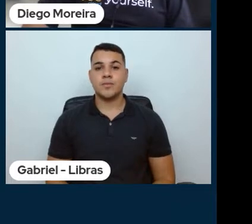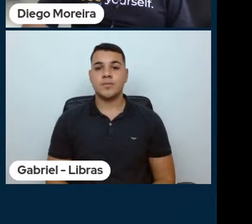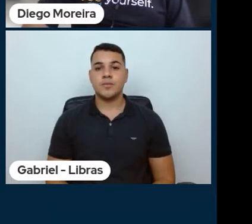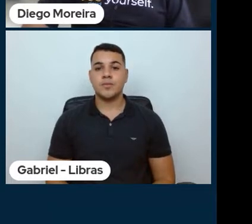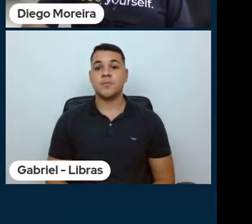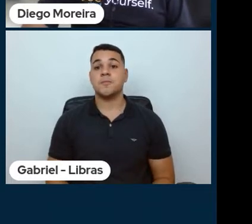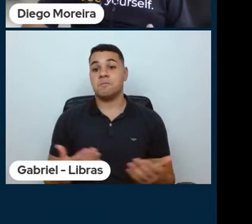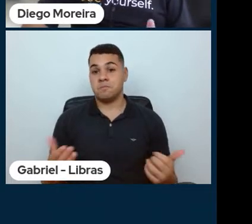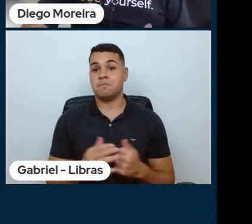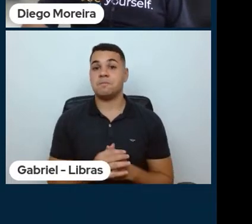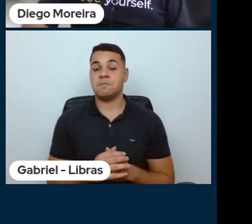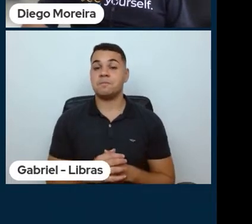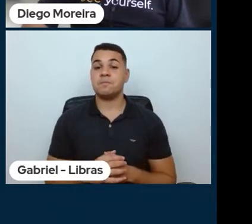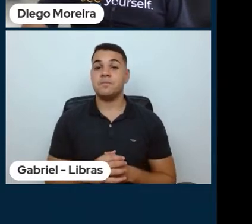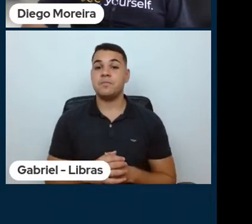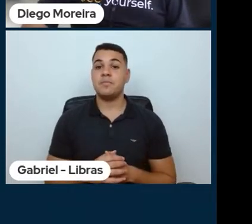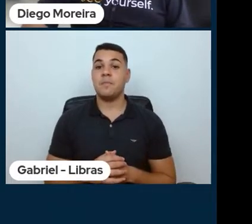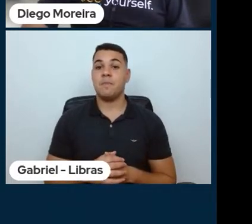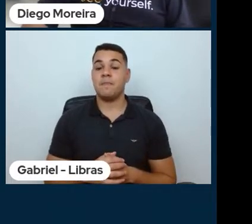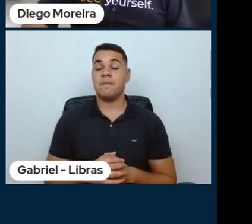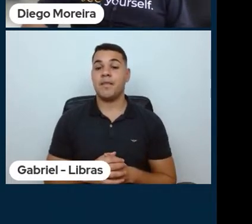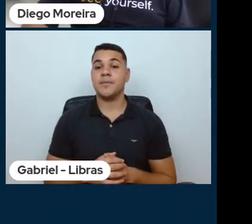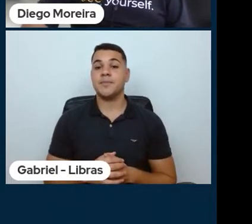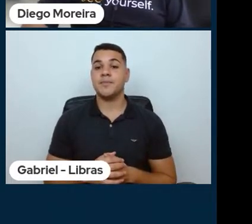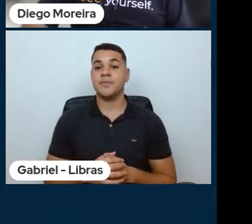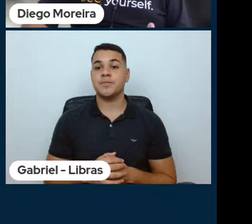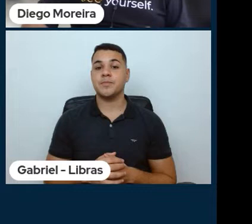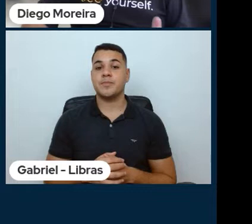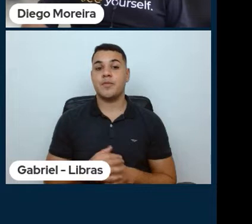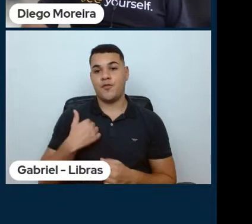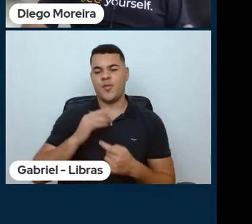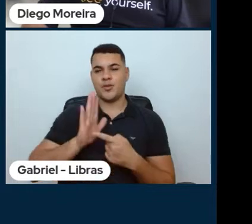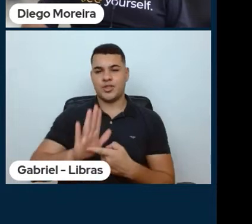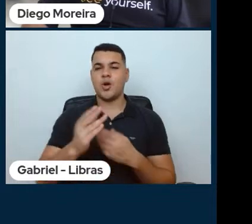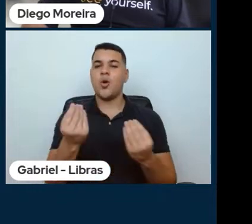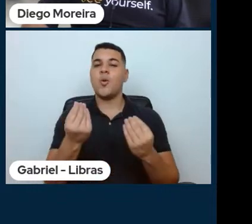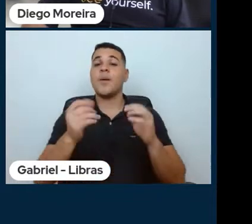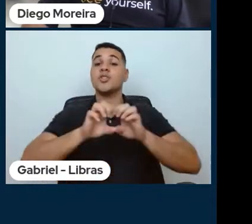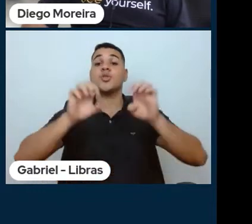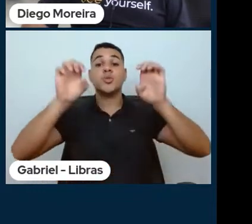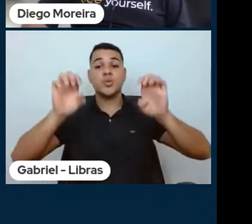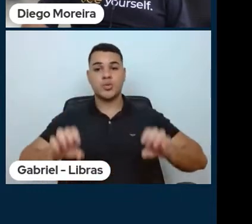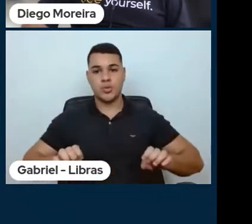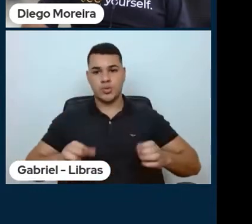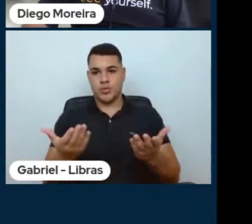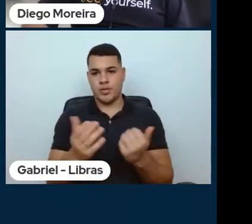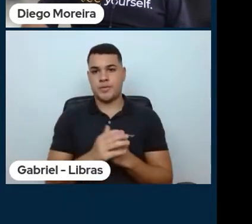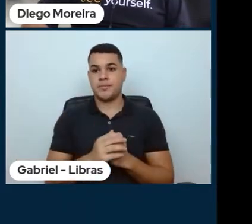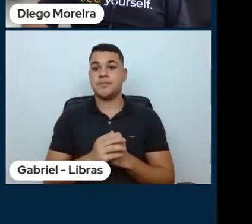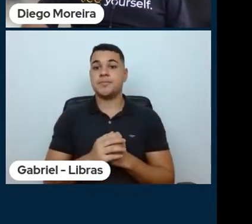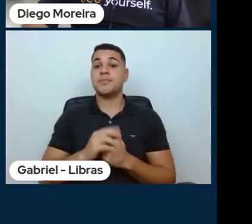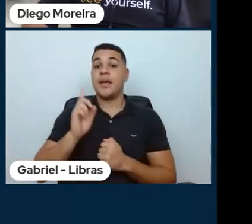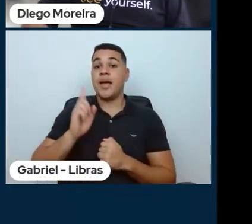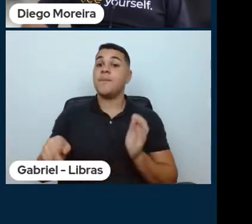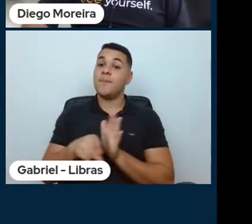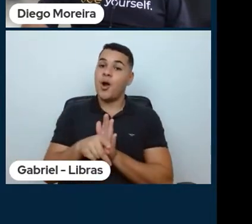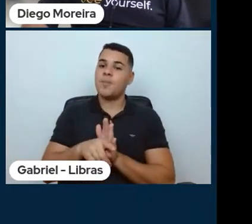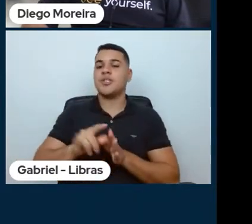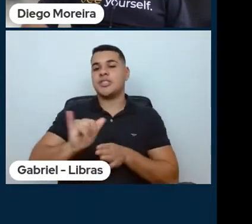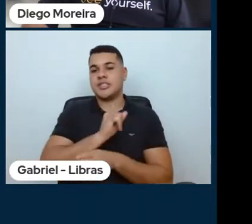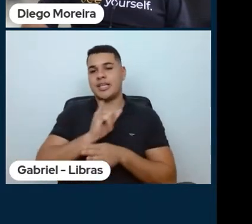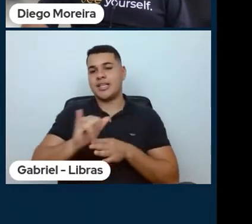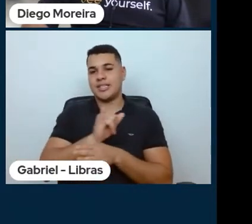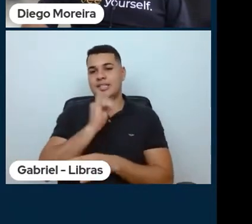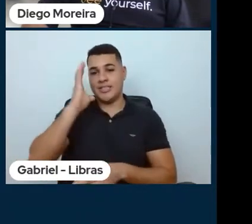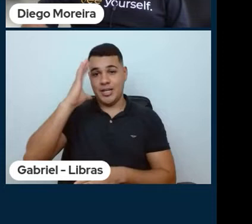primeiramente, eu quero apresentar a arquitetura de como que a gente desenhou essa solução, tá. E hoje utilizamos uma